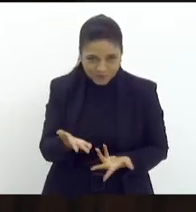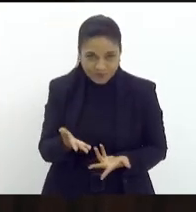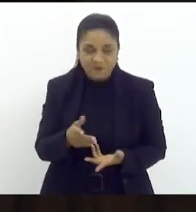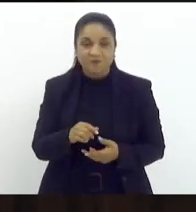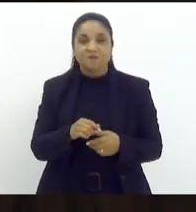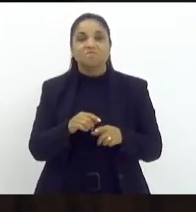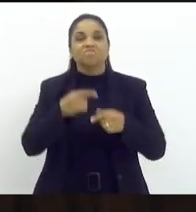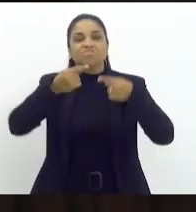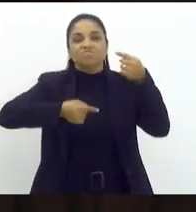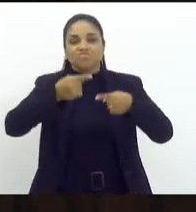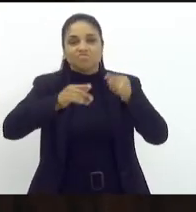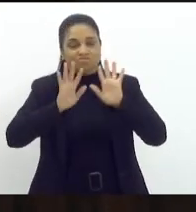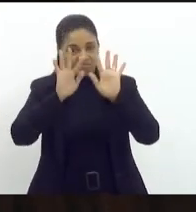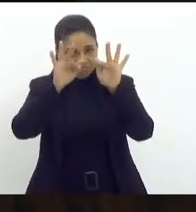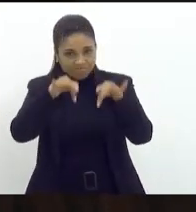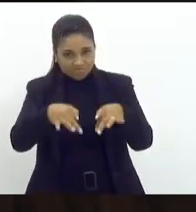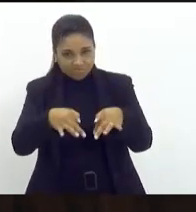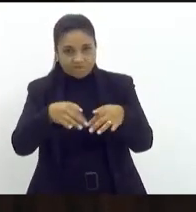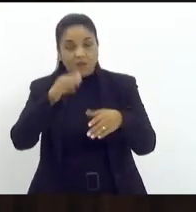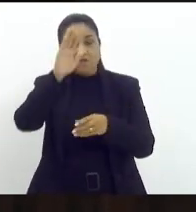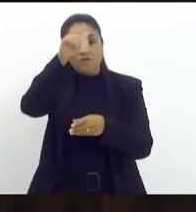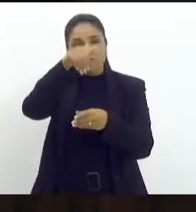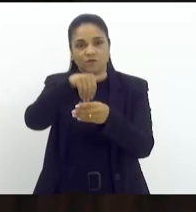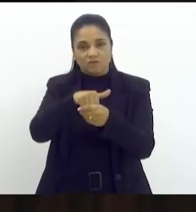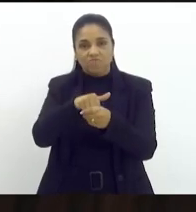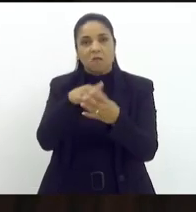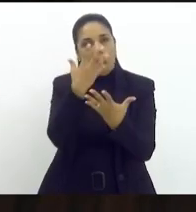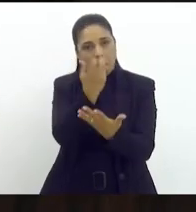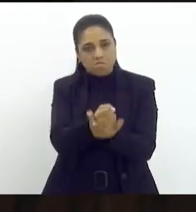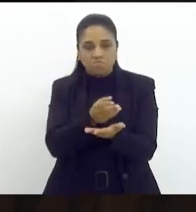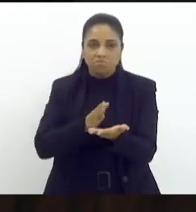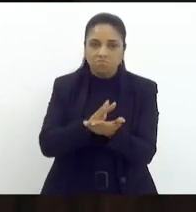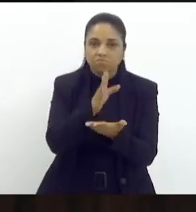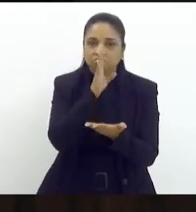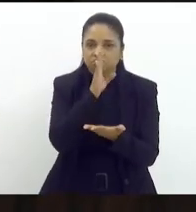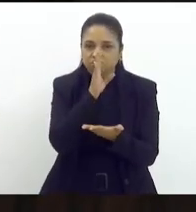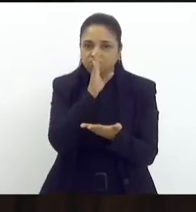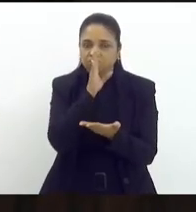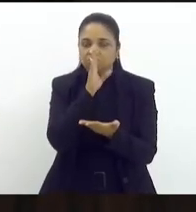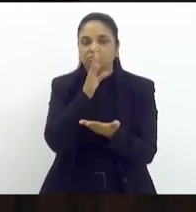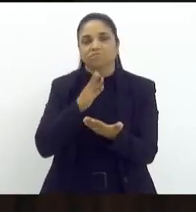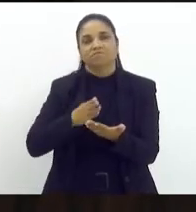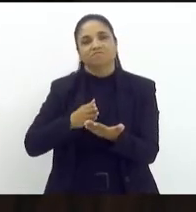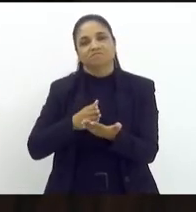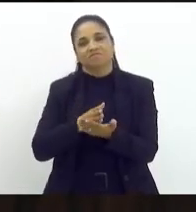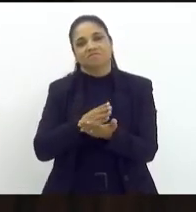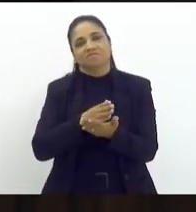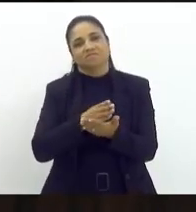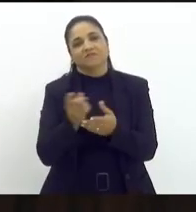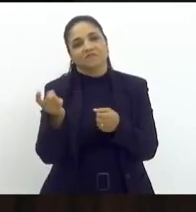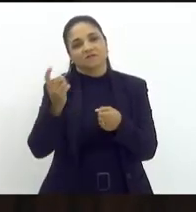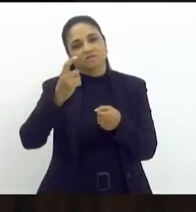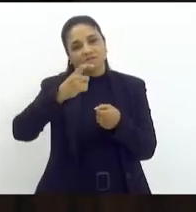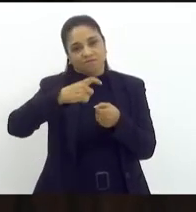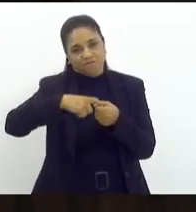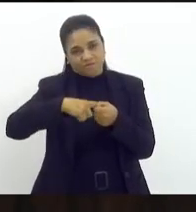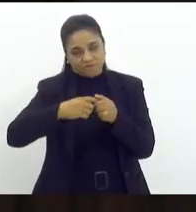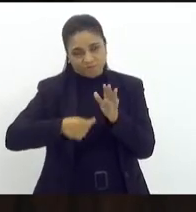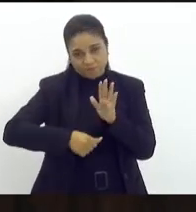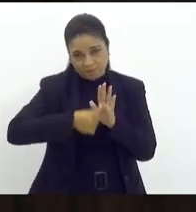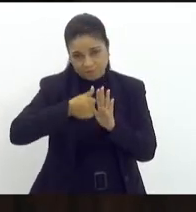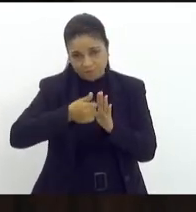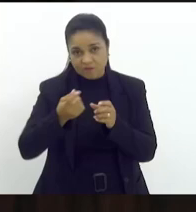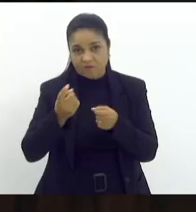discutir a discussão em votação senhores aprovado vá em primeira retorna e segunda